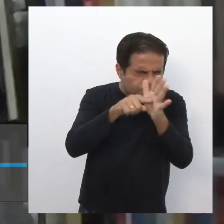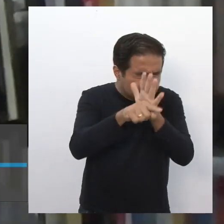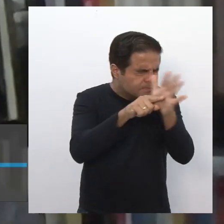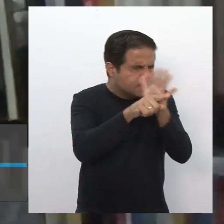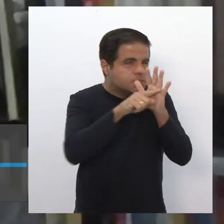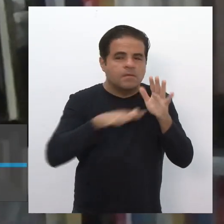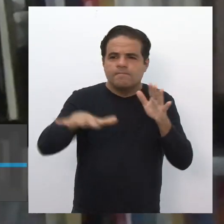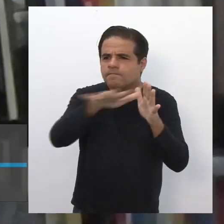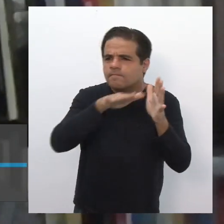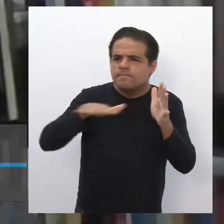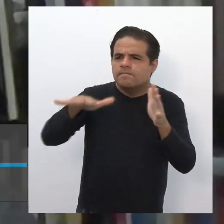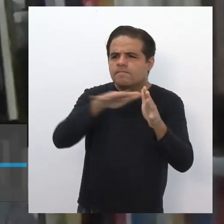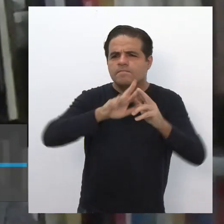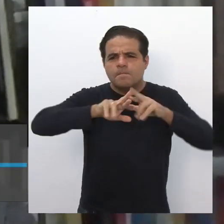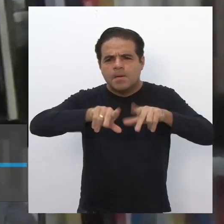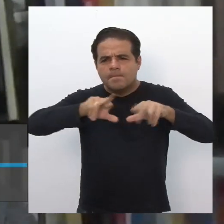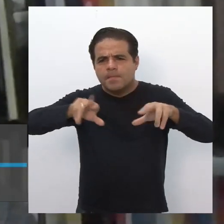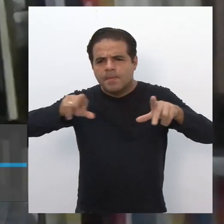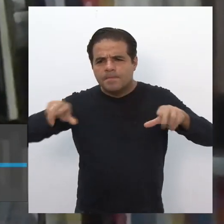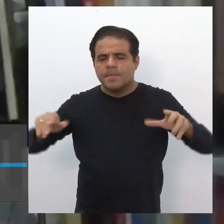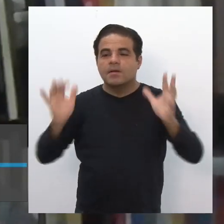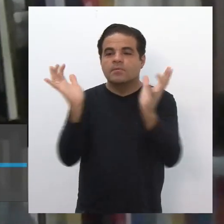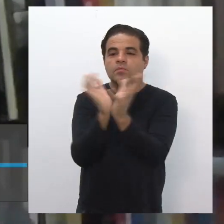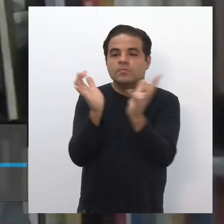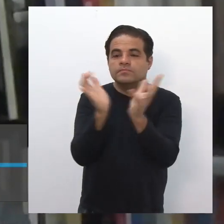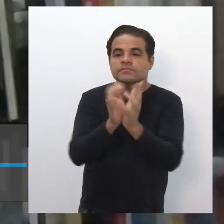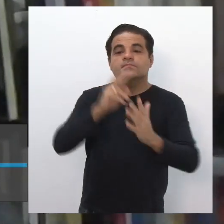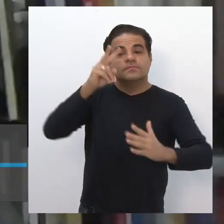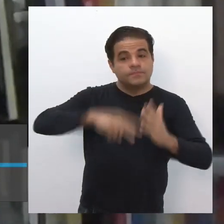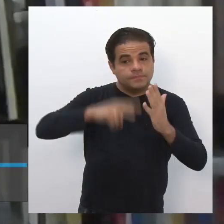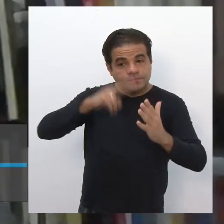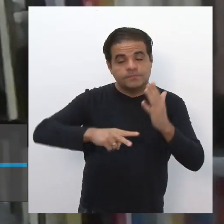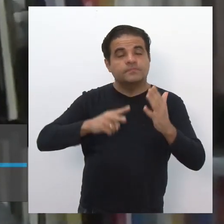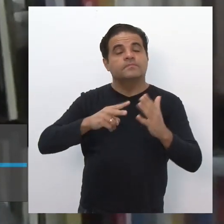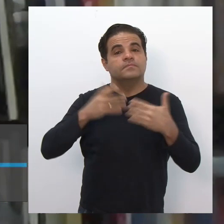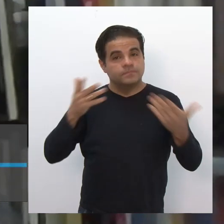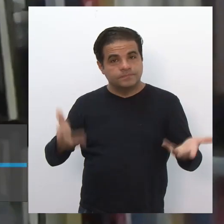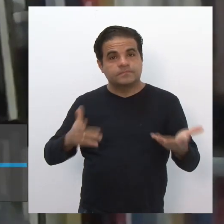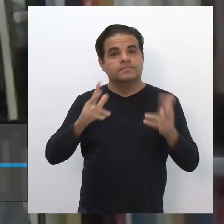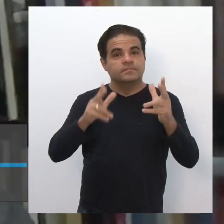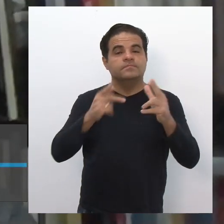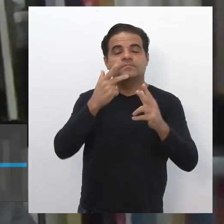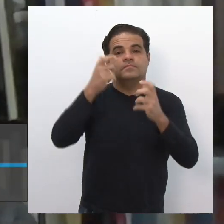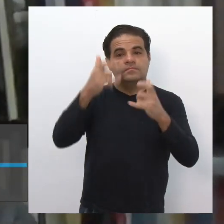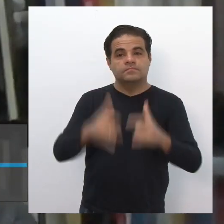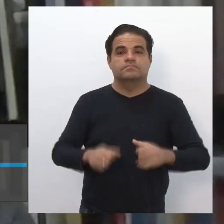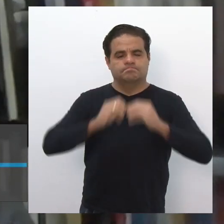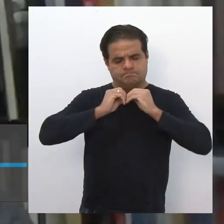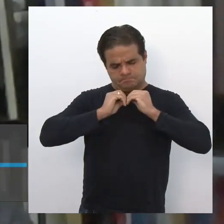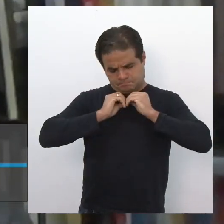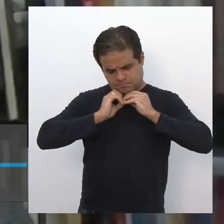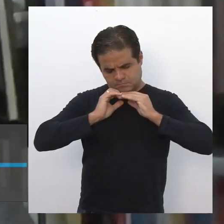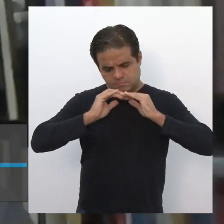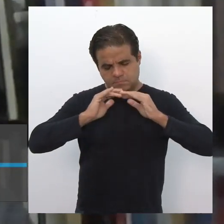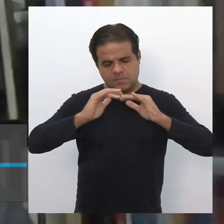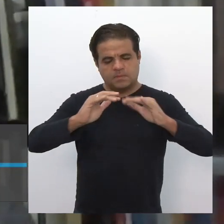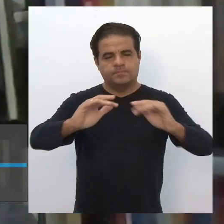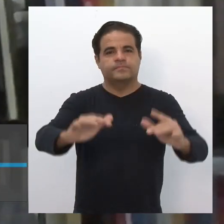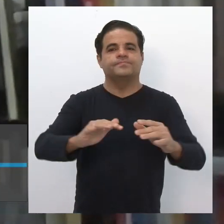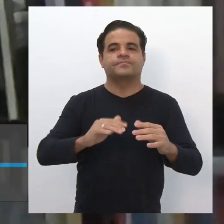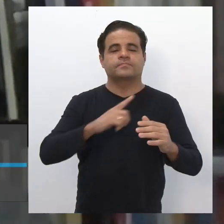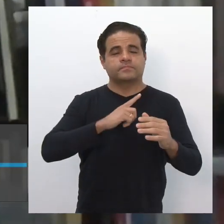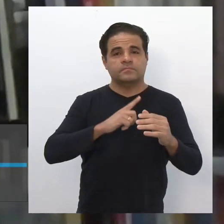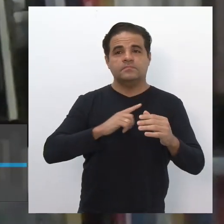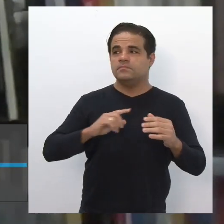em campo dos diversos clubes de leitura que estão em funcionamento, como o Pierre falou, né, eles proliferaram, né, então tem